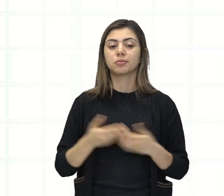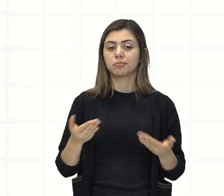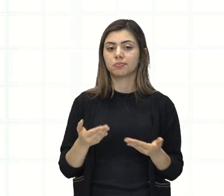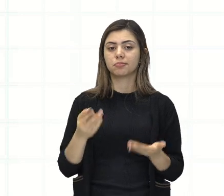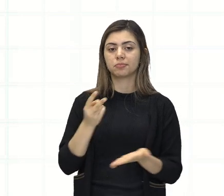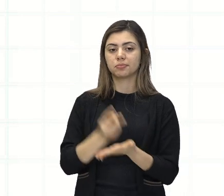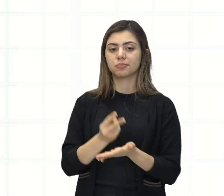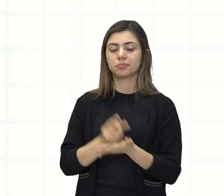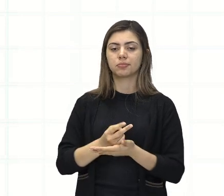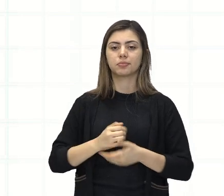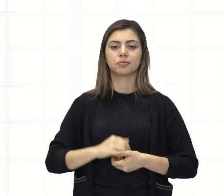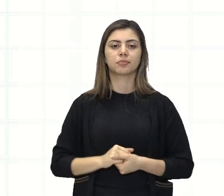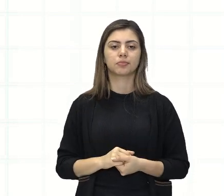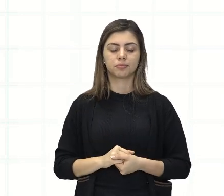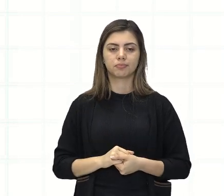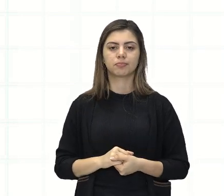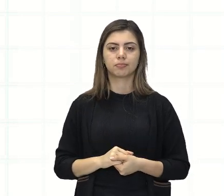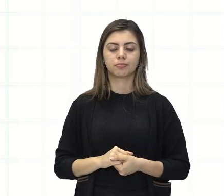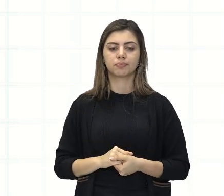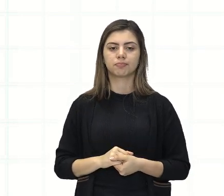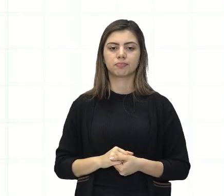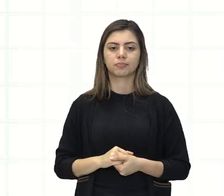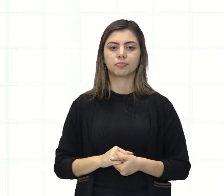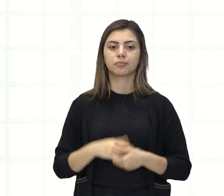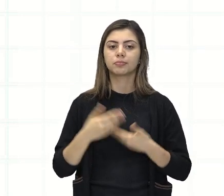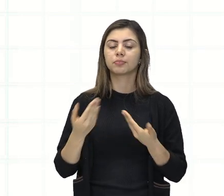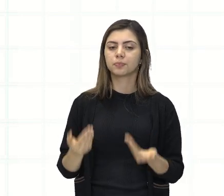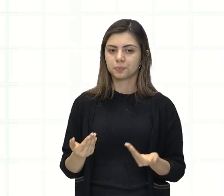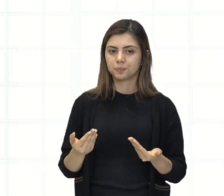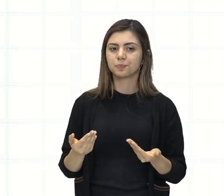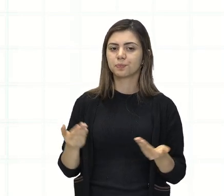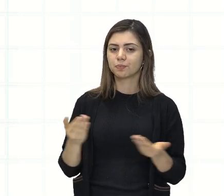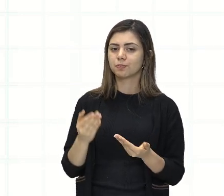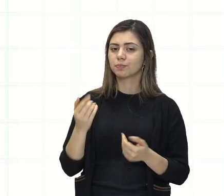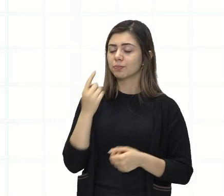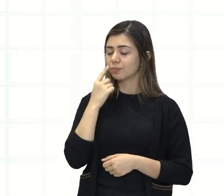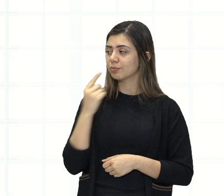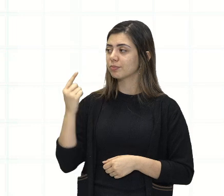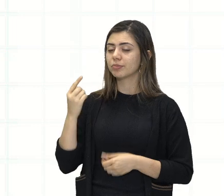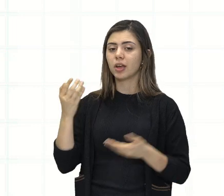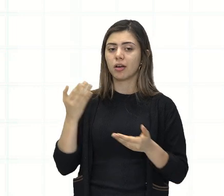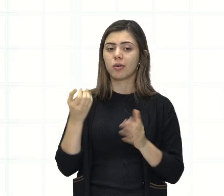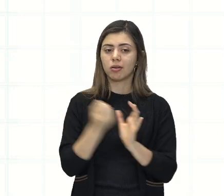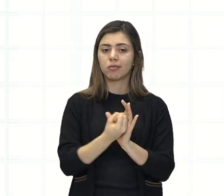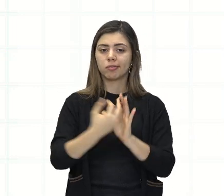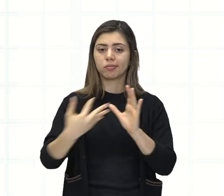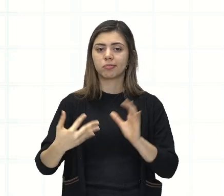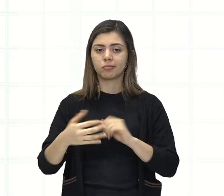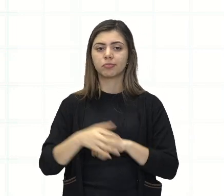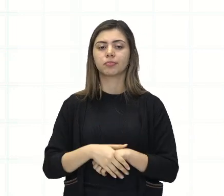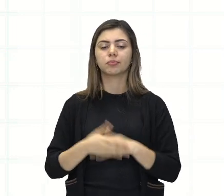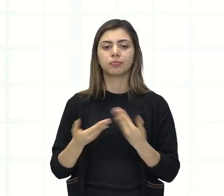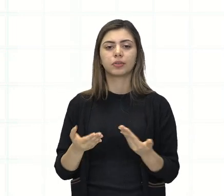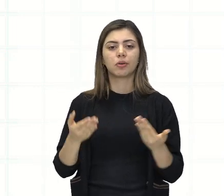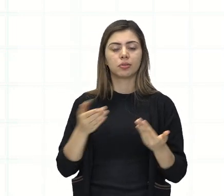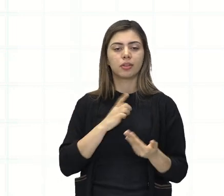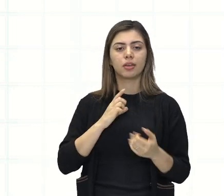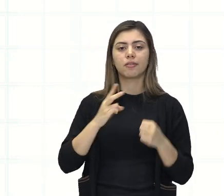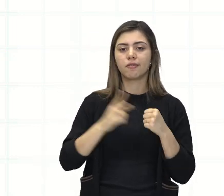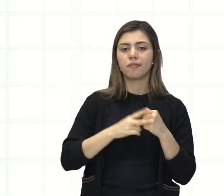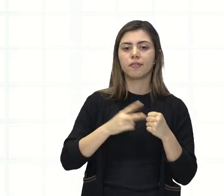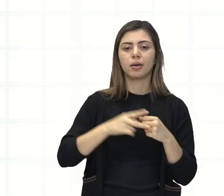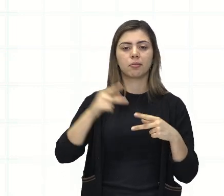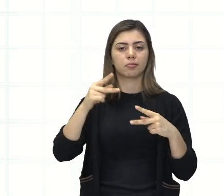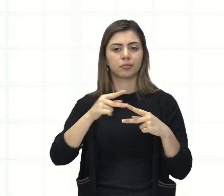continuar. Pois bem, vamos ver agora as classificações, né? Verbos quanto à predicação